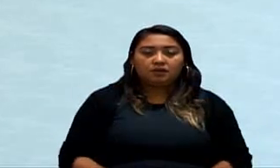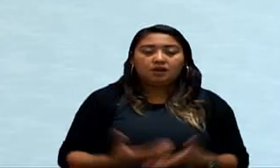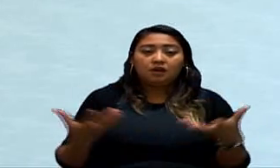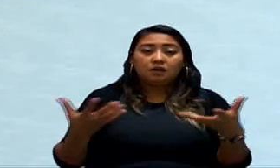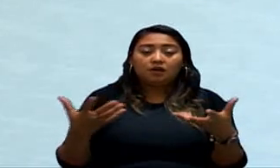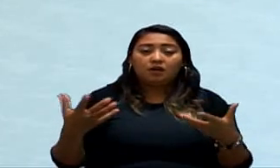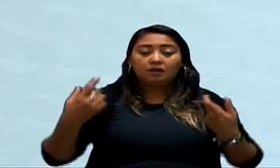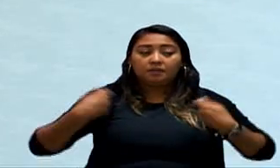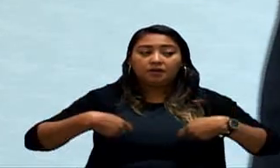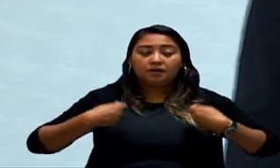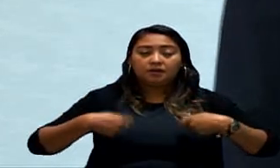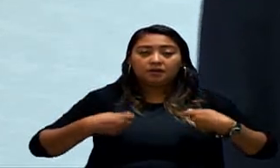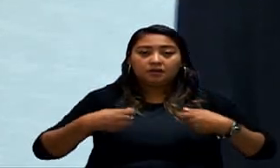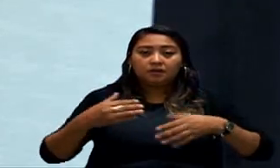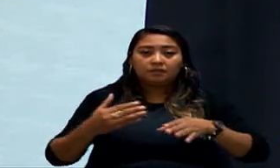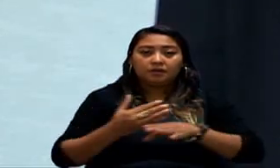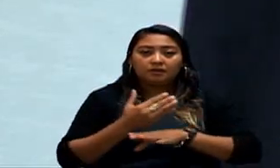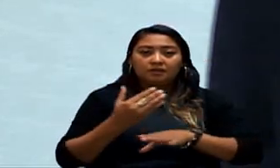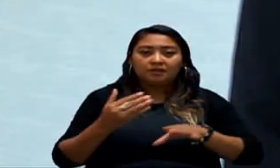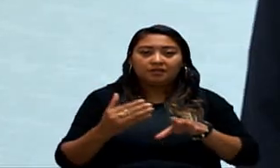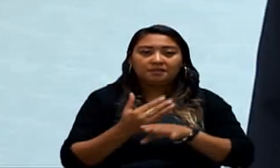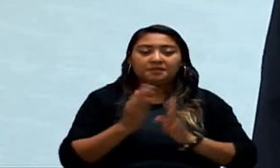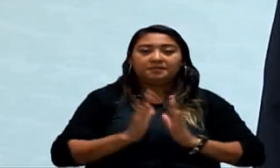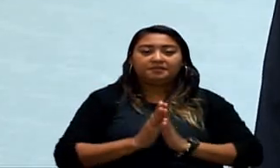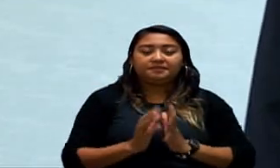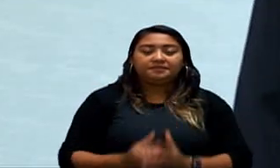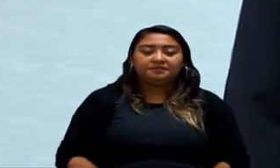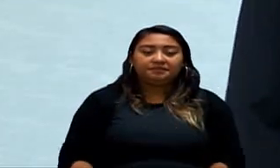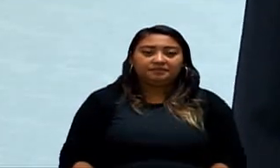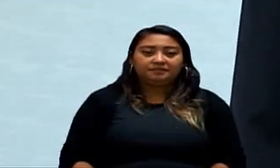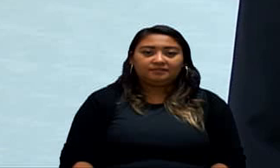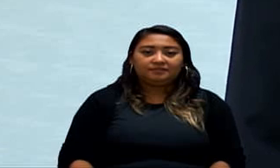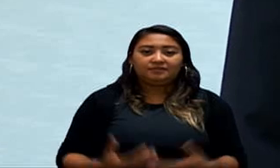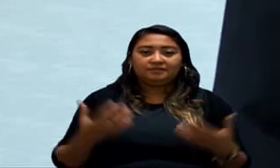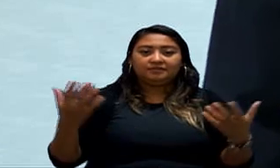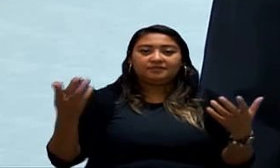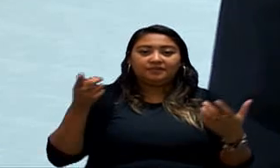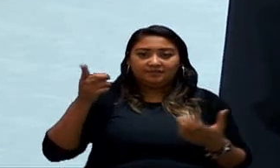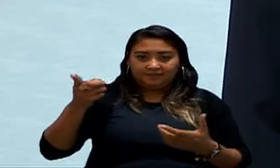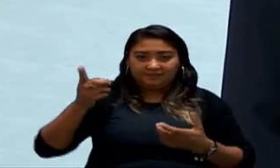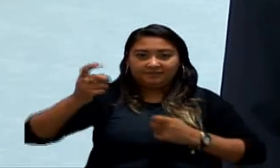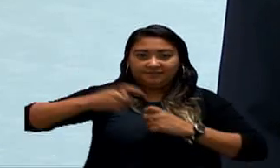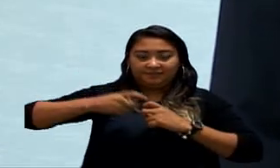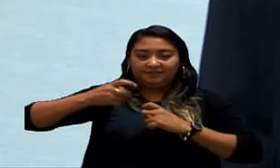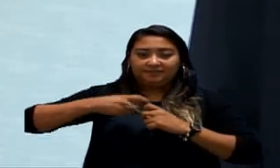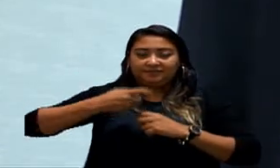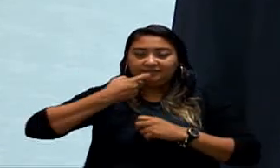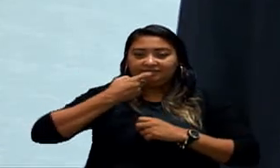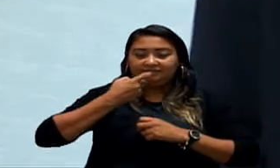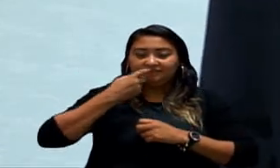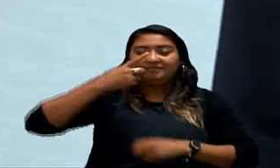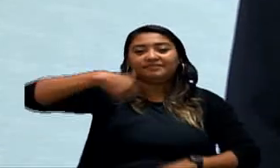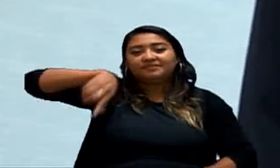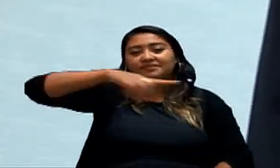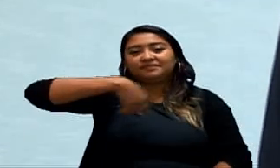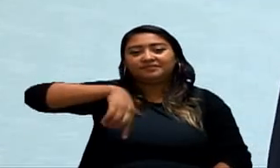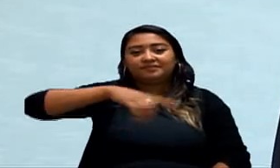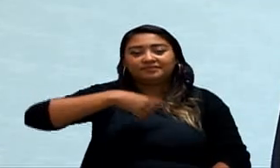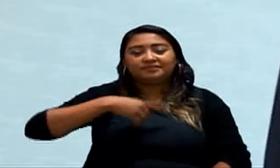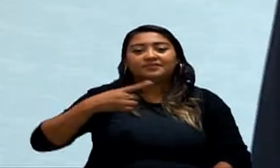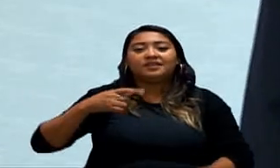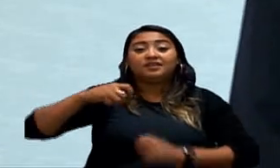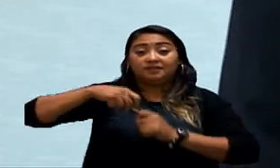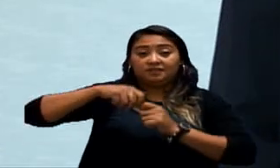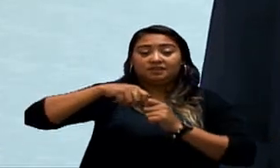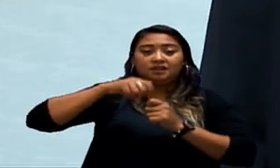precisa... Participa, por favor. A questão do odontomóvel, nós fizemos um